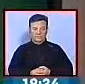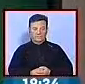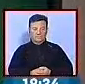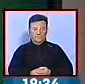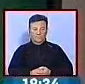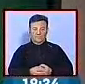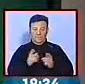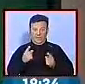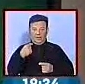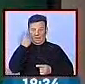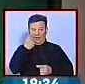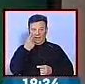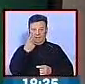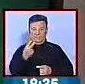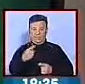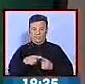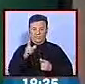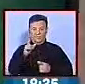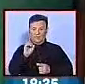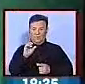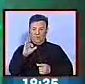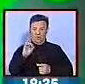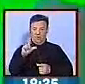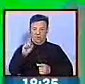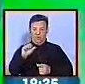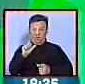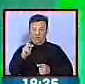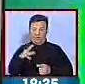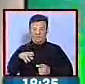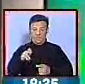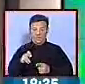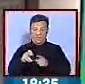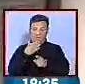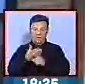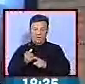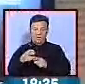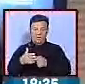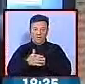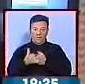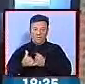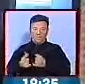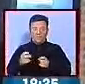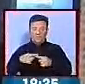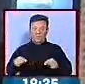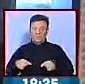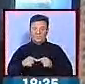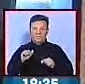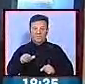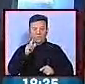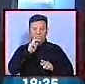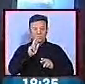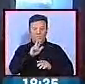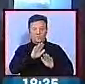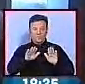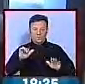E é com a imagem deste holograma que damos aqui início a uma nova fase, uma nova sala do Museu de